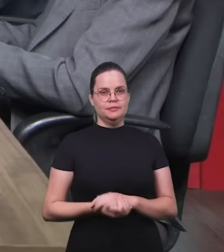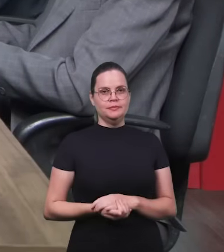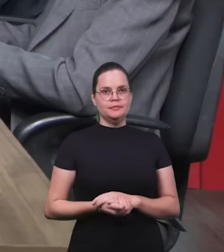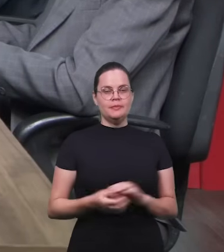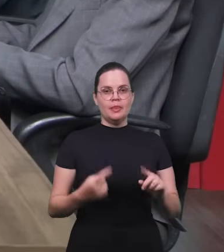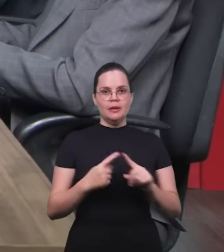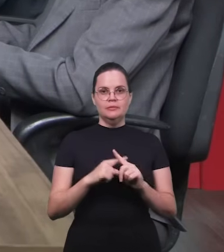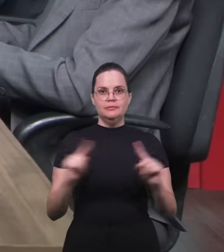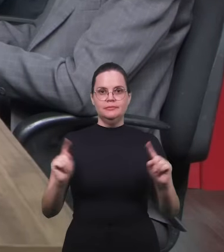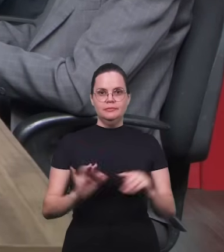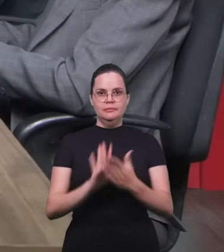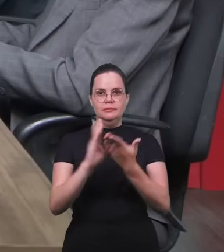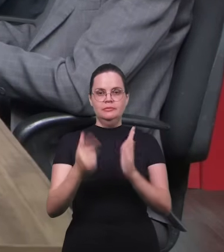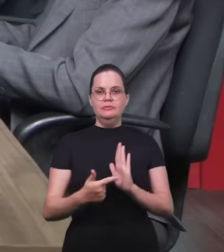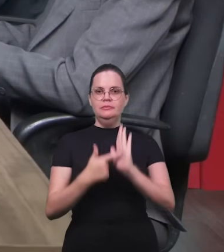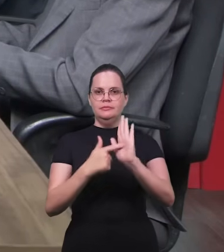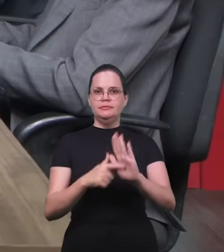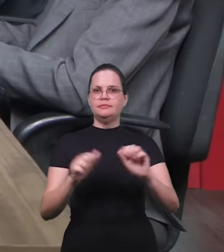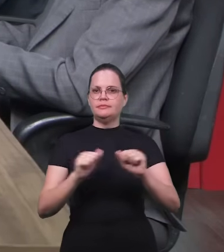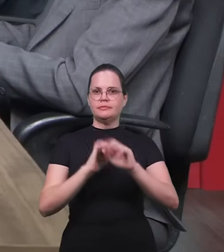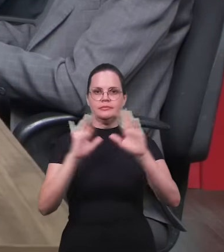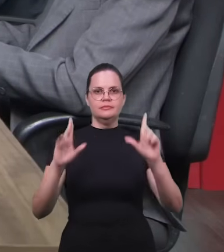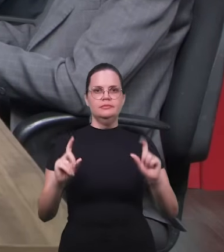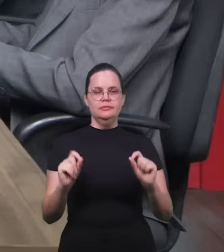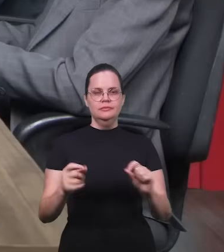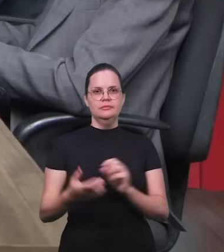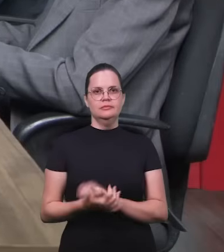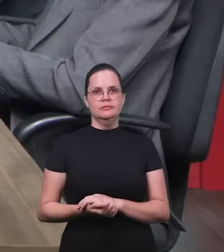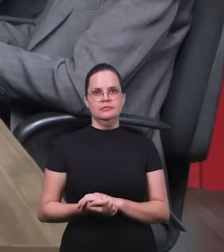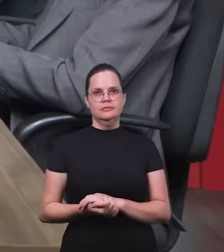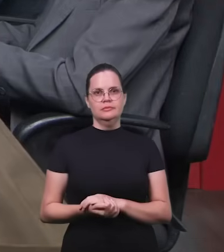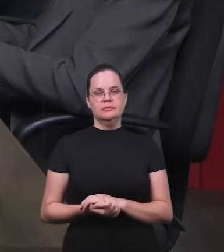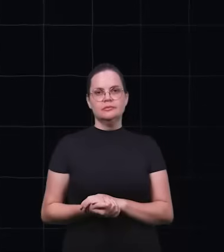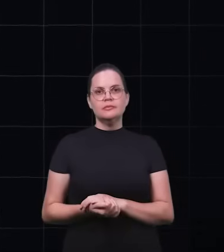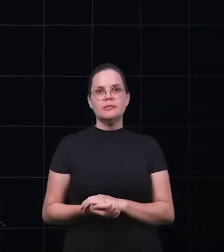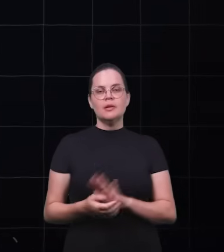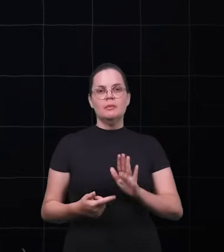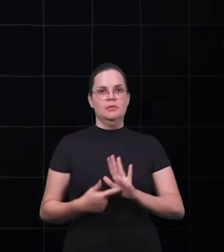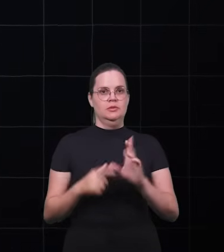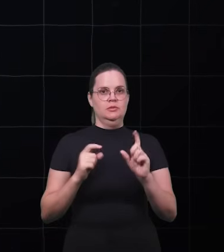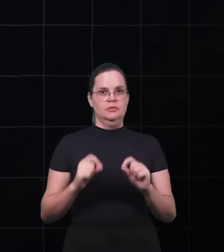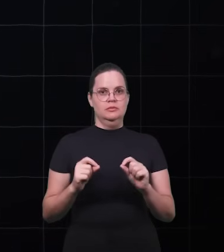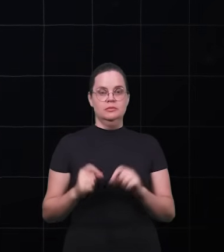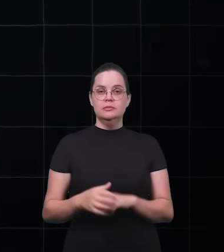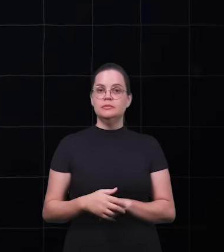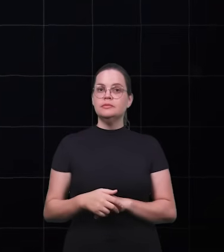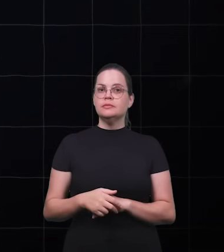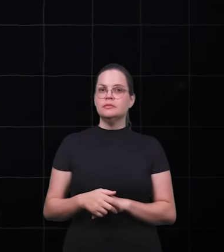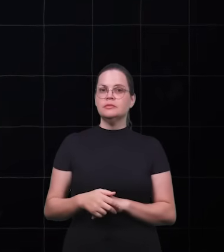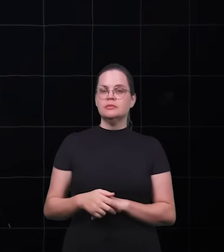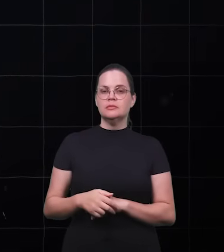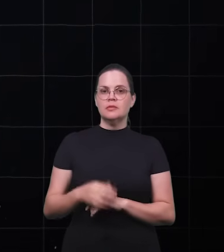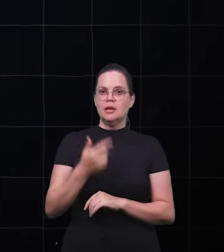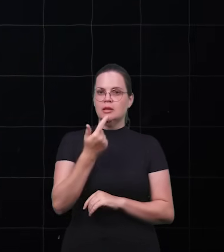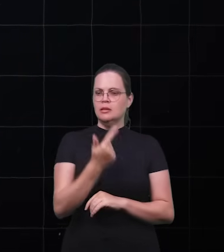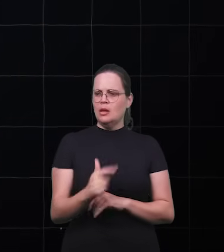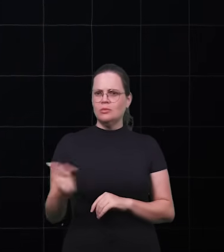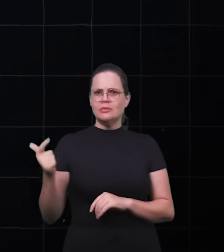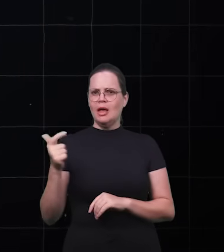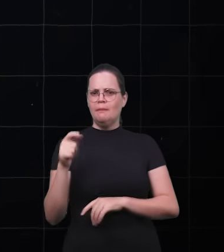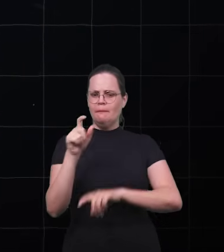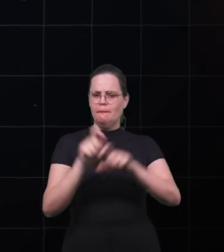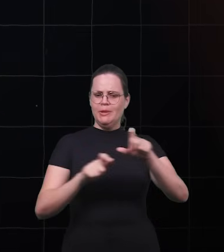própria palavra do Senhor já falava a respeito disso. Hebreus 4,13 fala o seguinte, e não há criatura